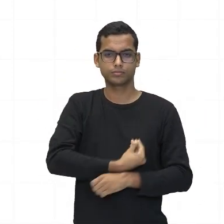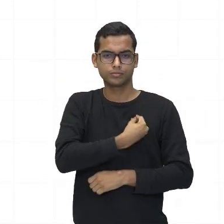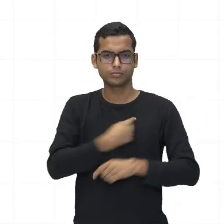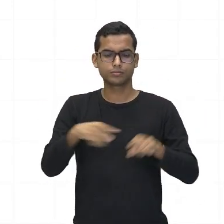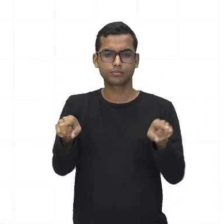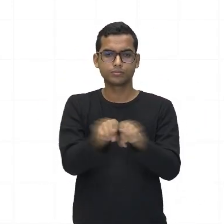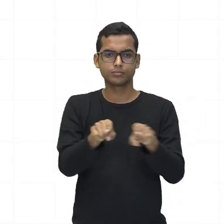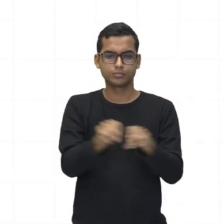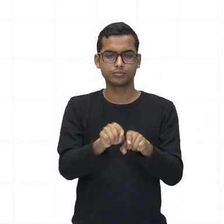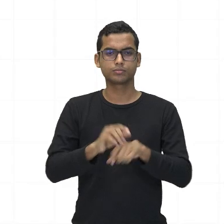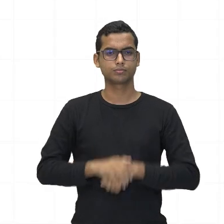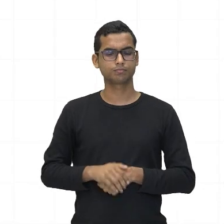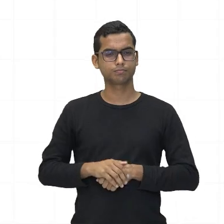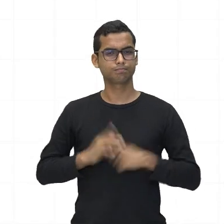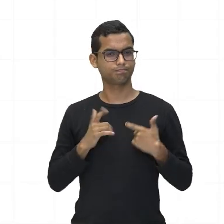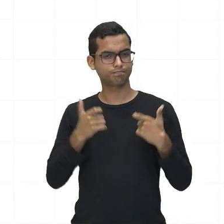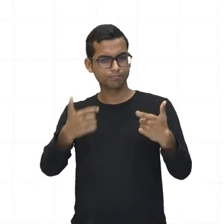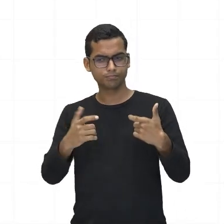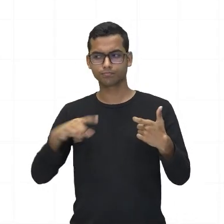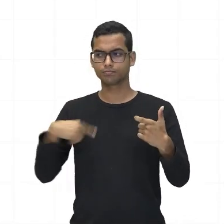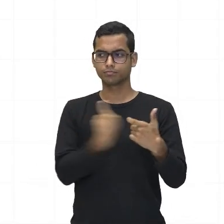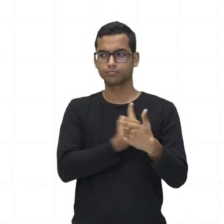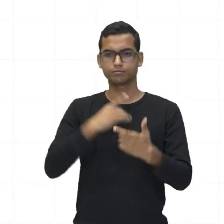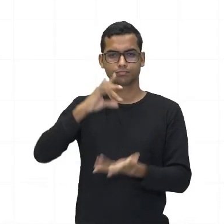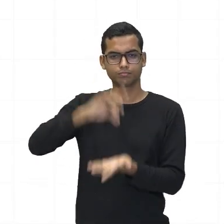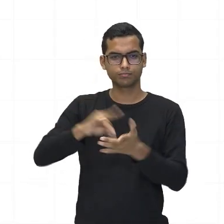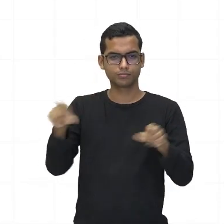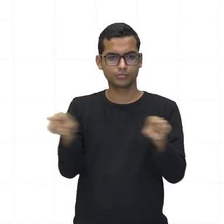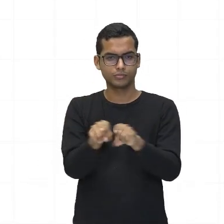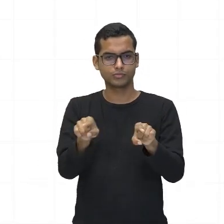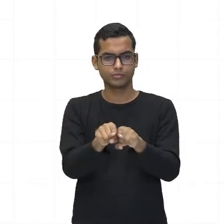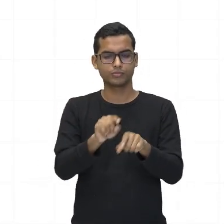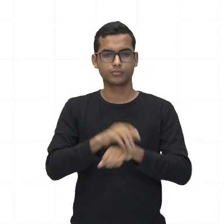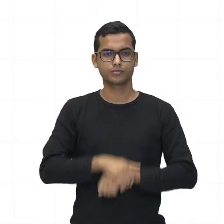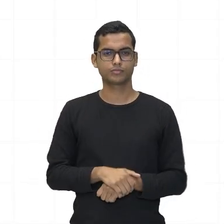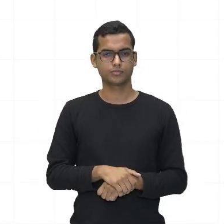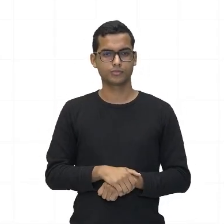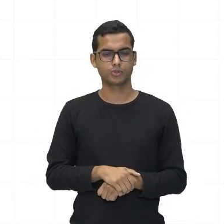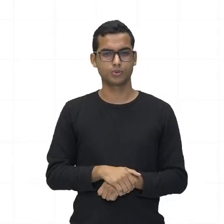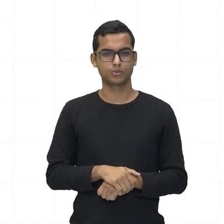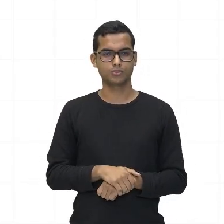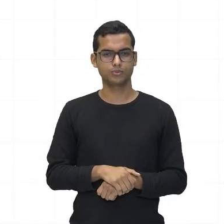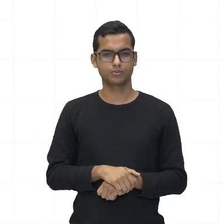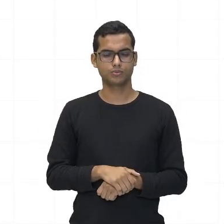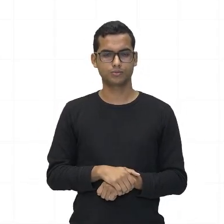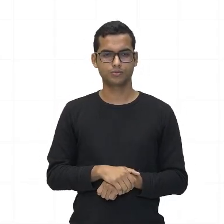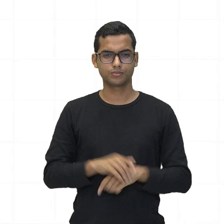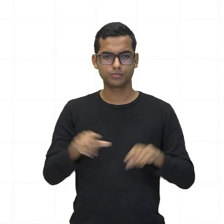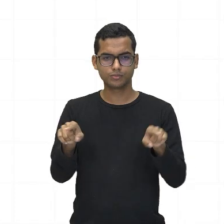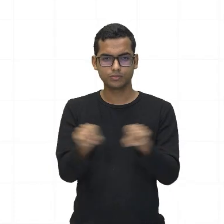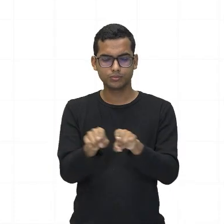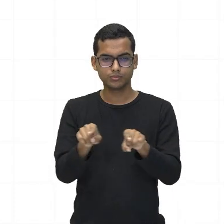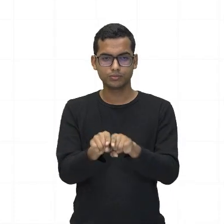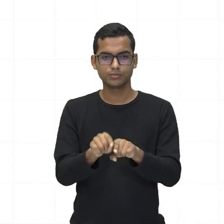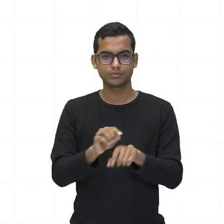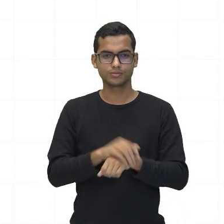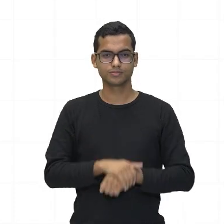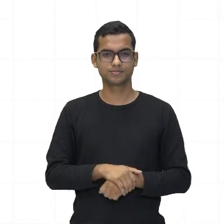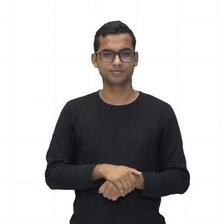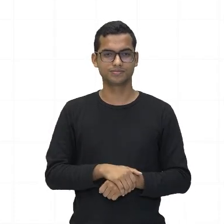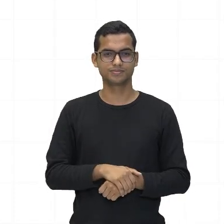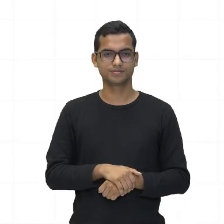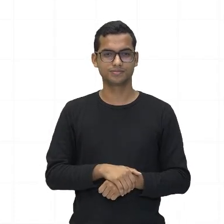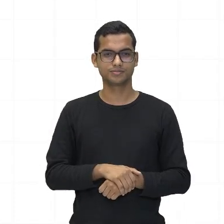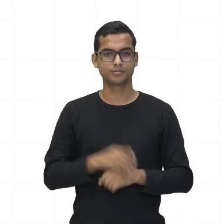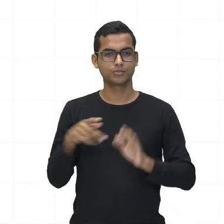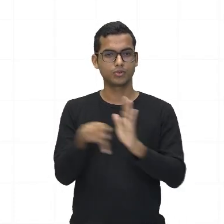dia a dia, né? Essa espada que não é para ferir, mas é para defender,